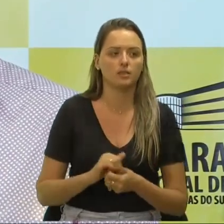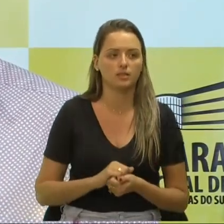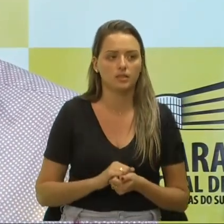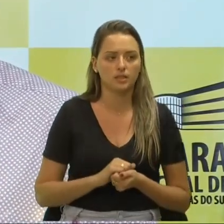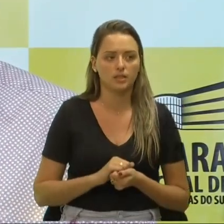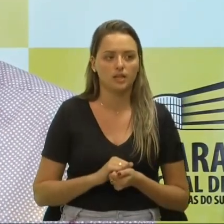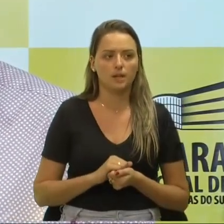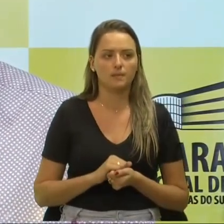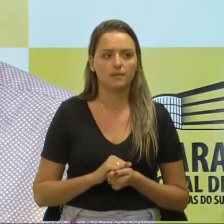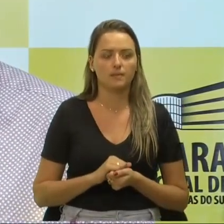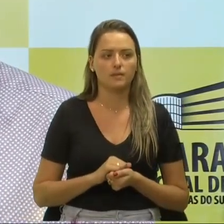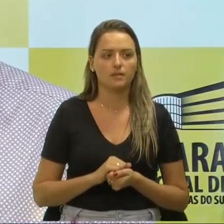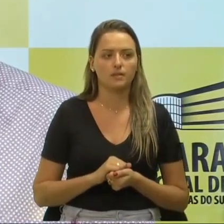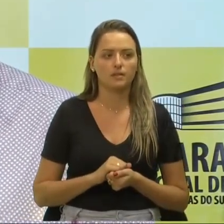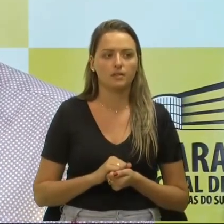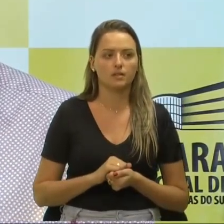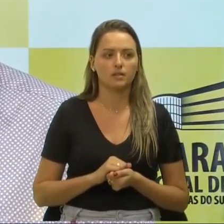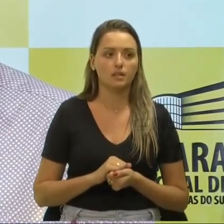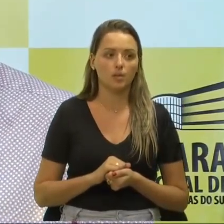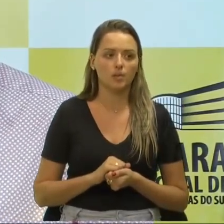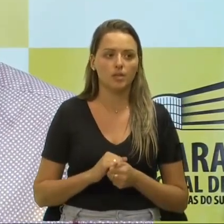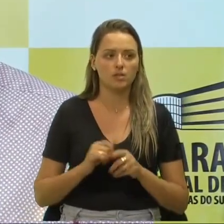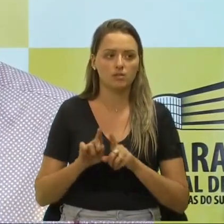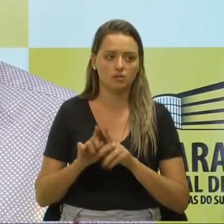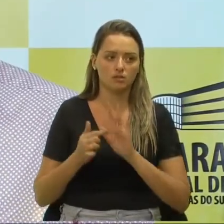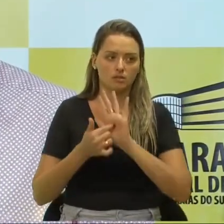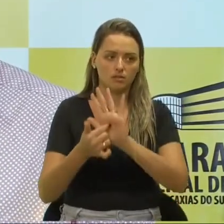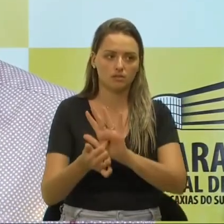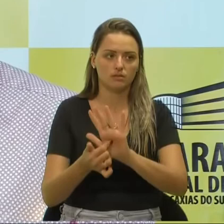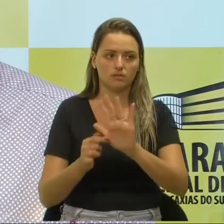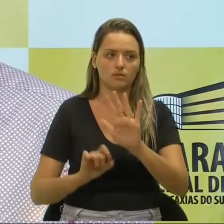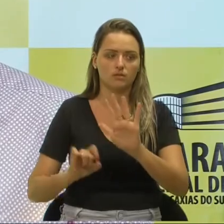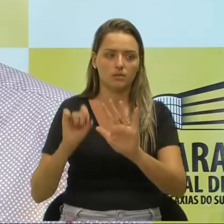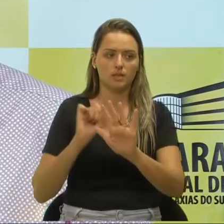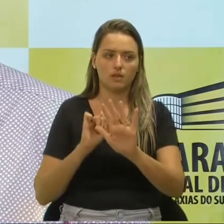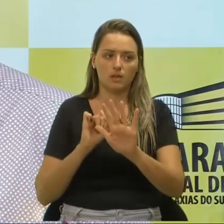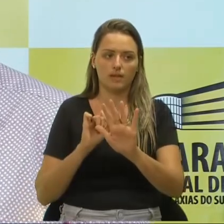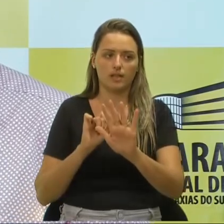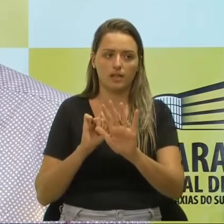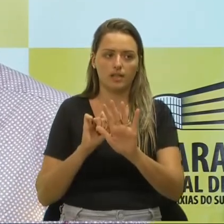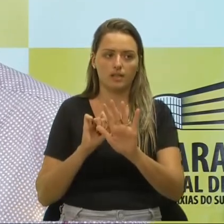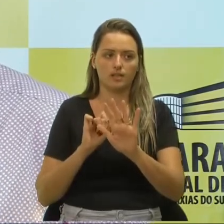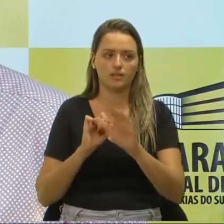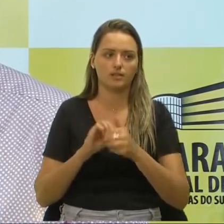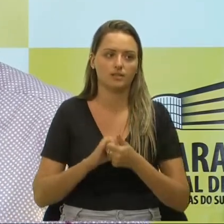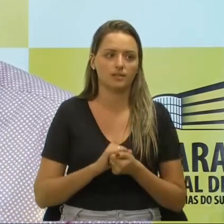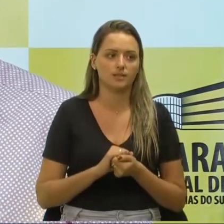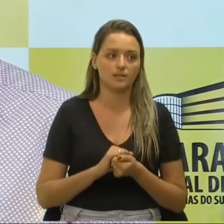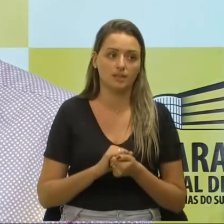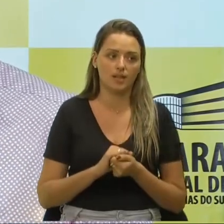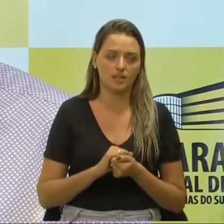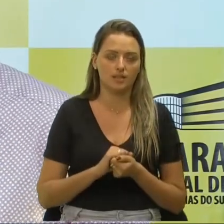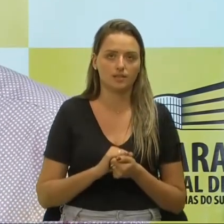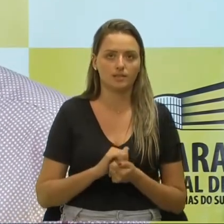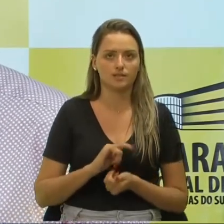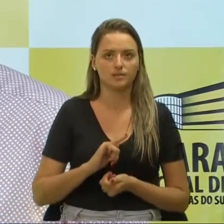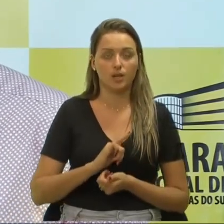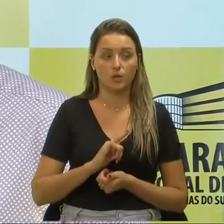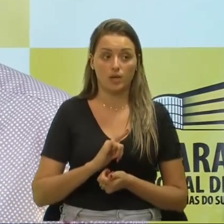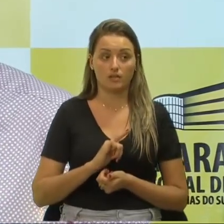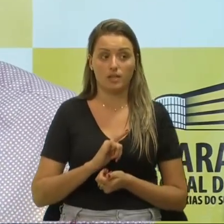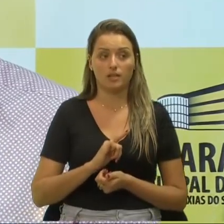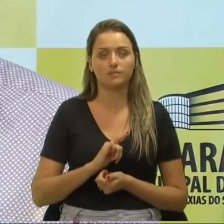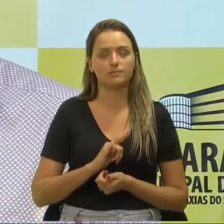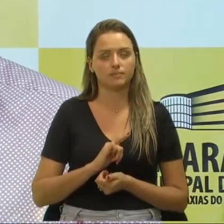aquele grupo de pessoas que muitas vezes mora numa rua que o poder público não alcança e assim gostariam